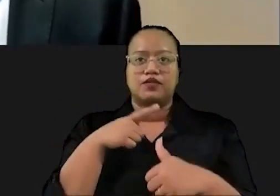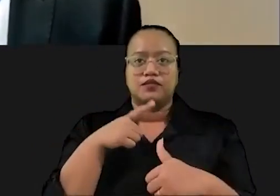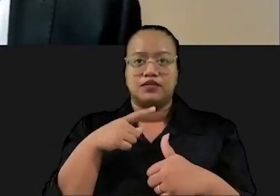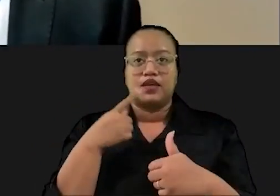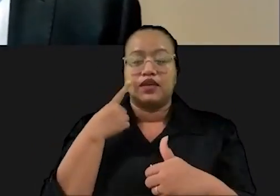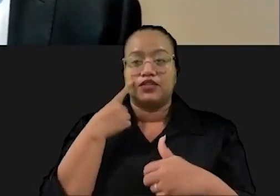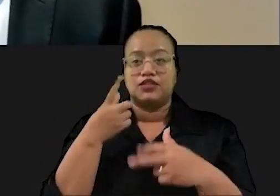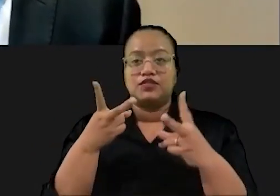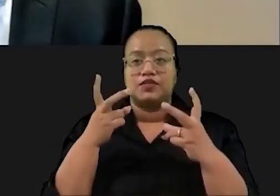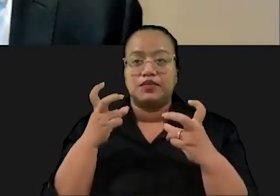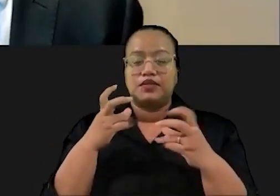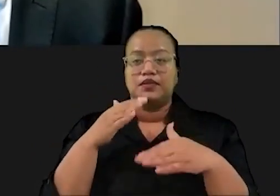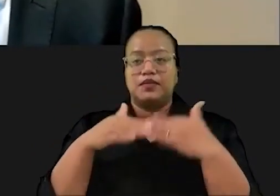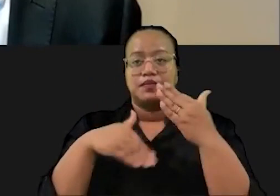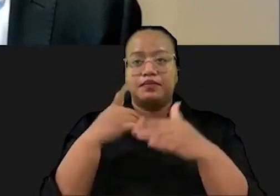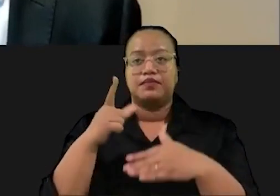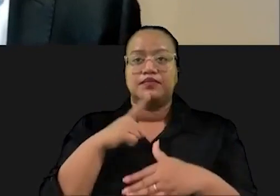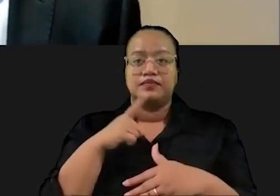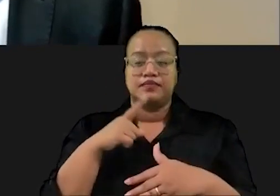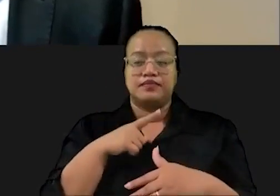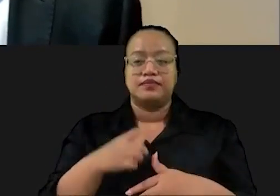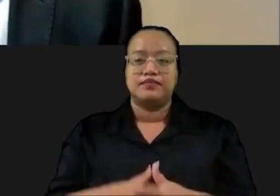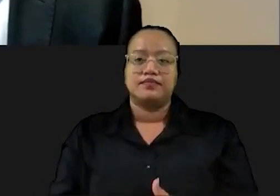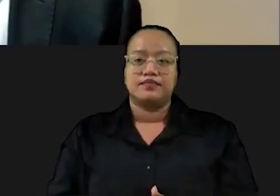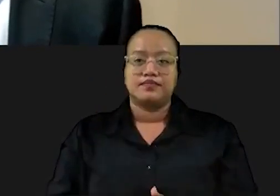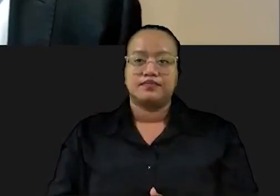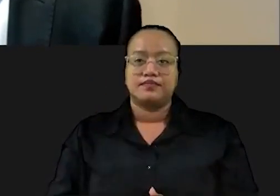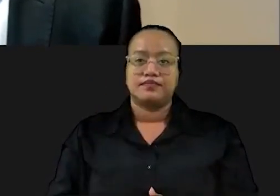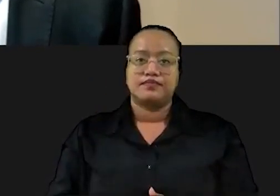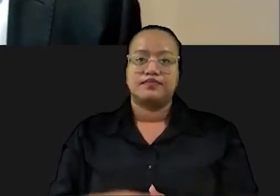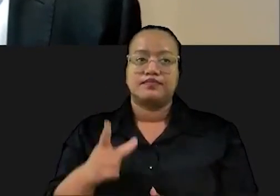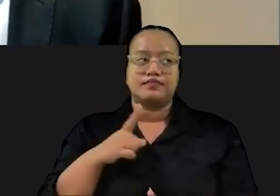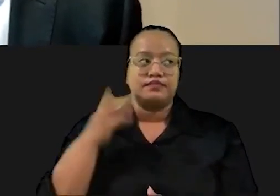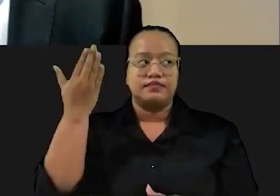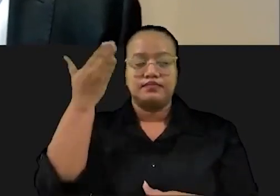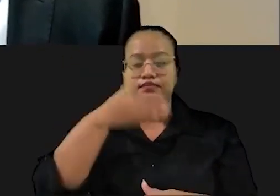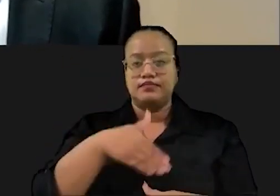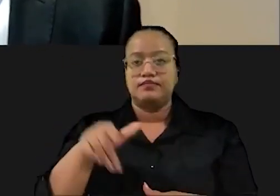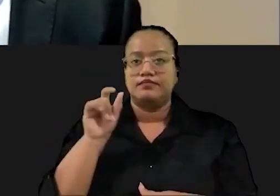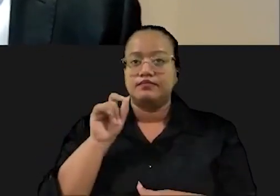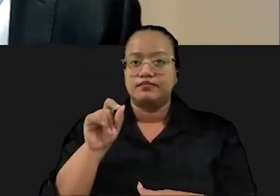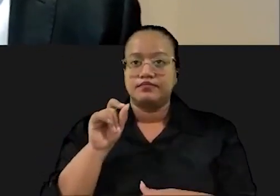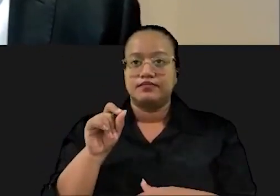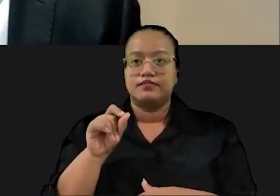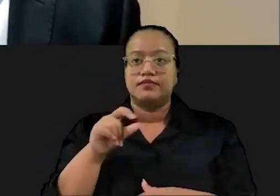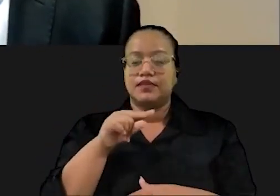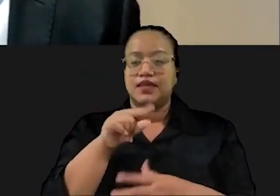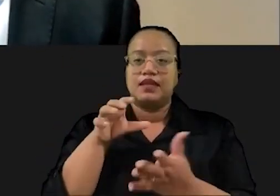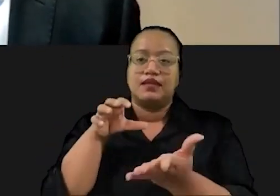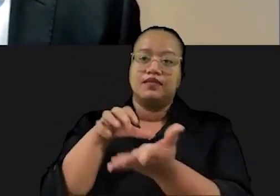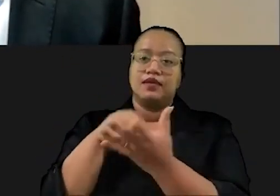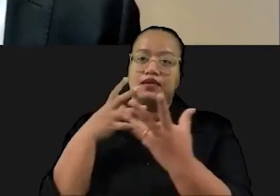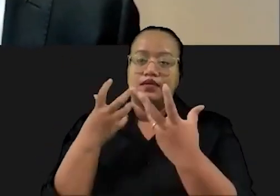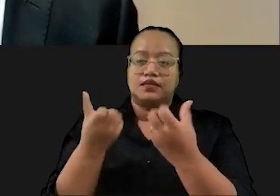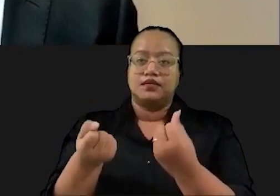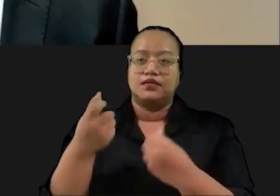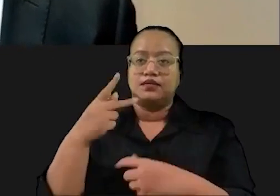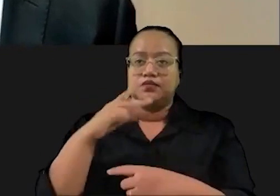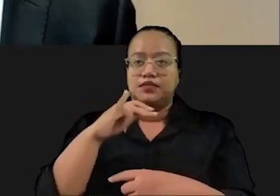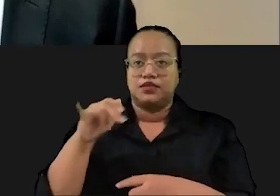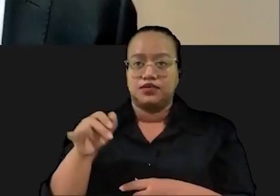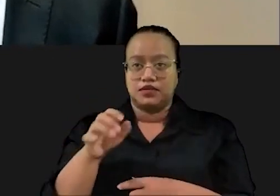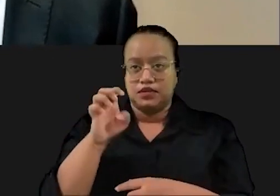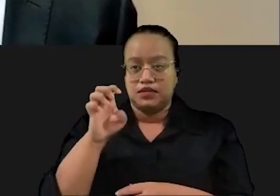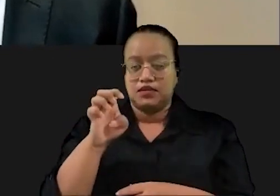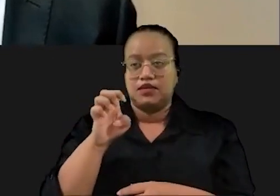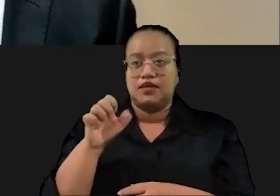disso é o seguinte, isso é um relato que a gente ouve muito. As varas que adotam o PJE, elas sentem assim uma pressão maior